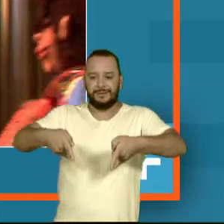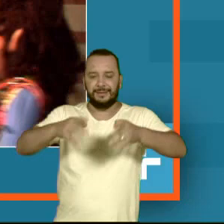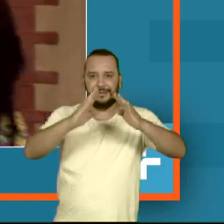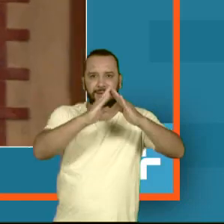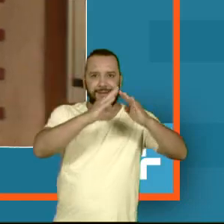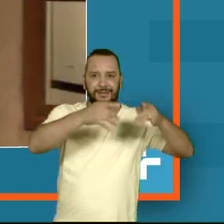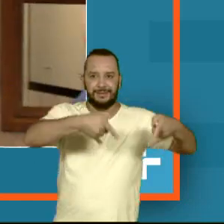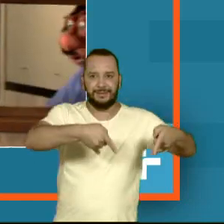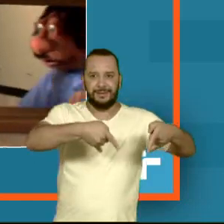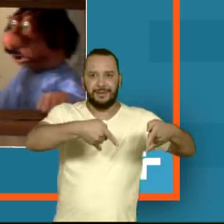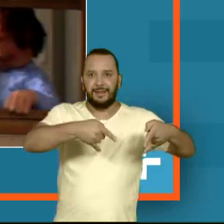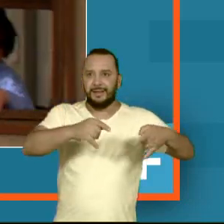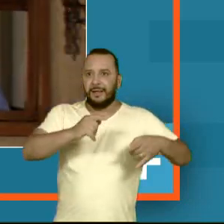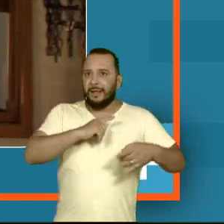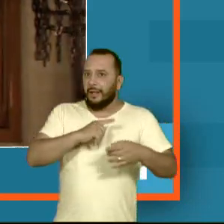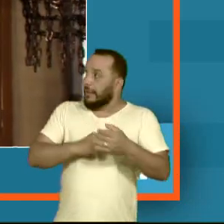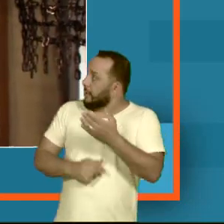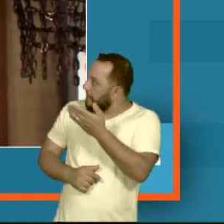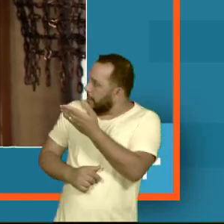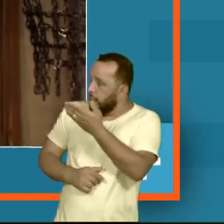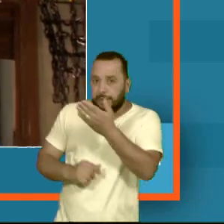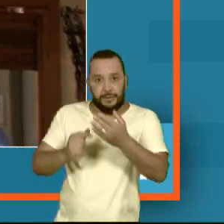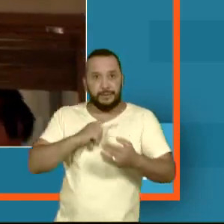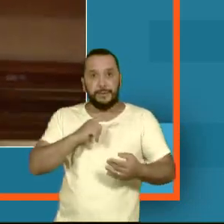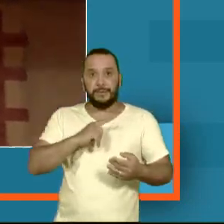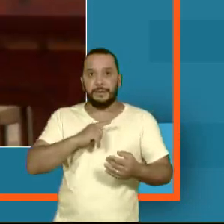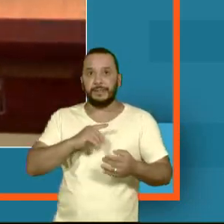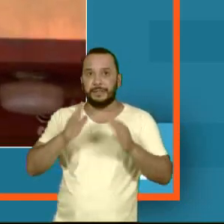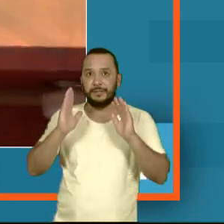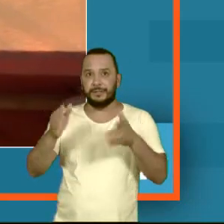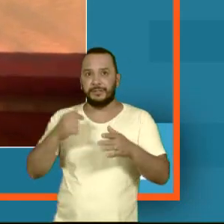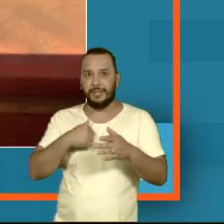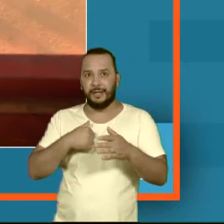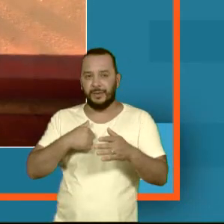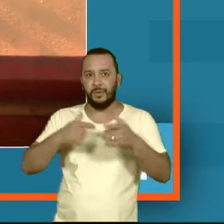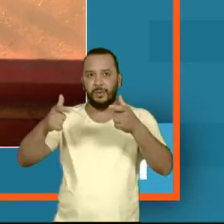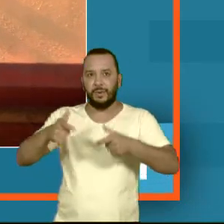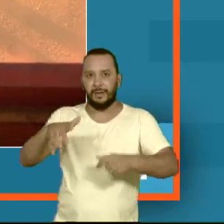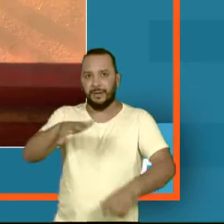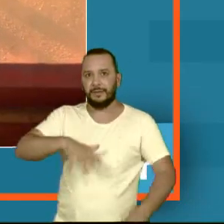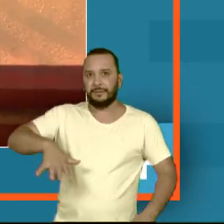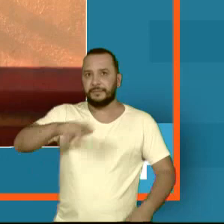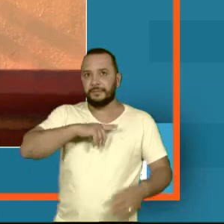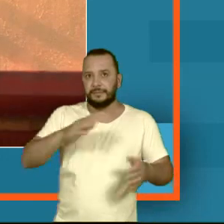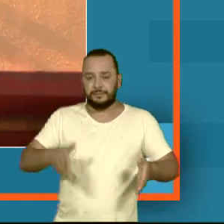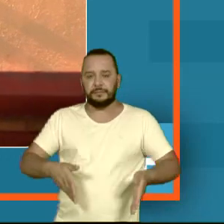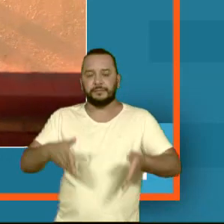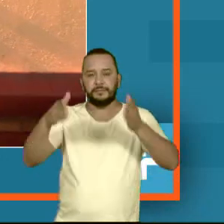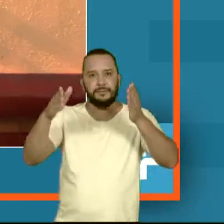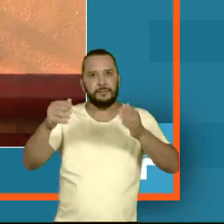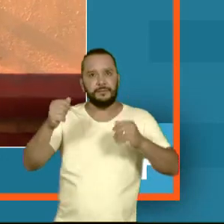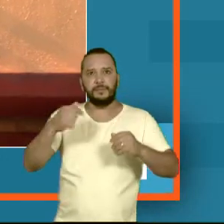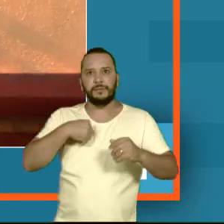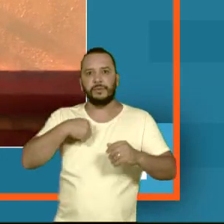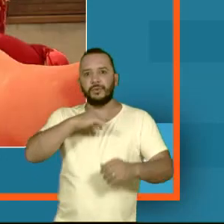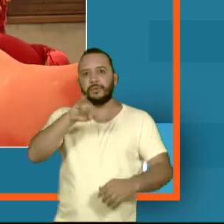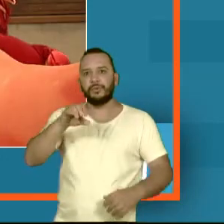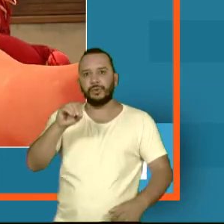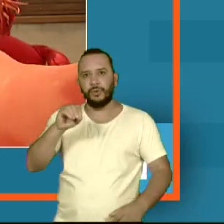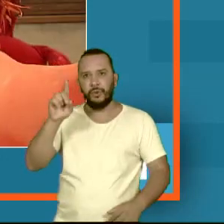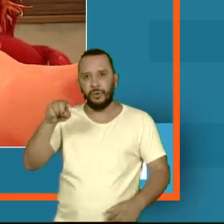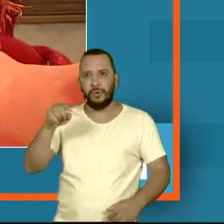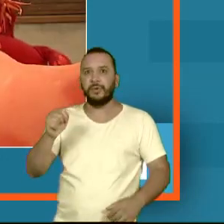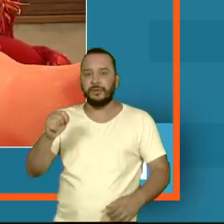boa do estúdio, tá? A gente montou um quarteirão inteiro, tá? No qual o prédio do João, primo do Júlio,